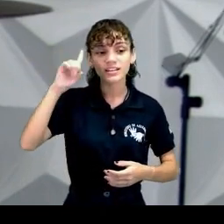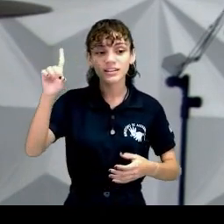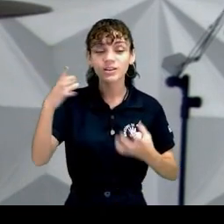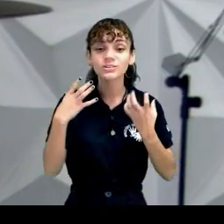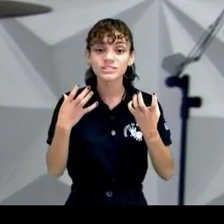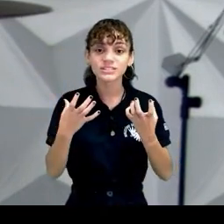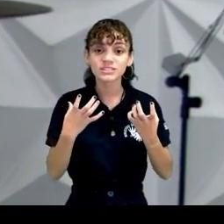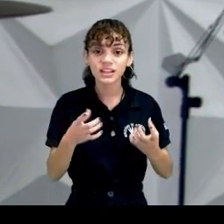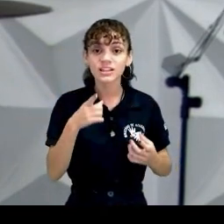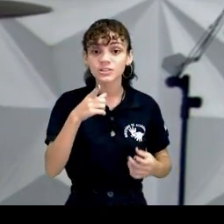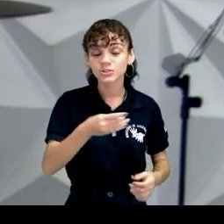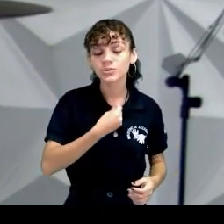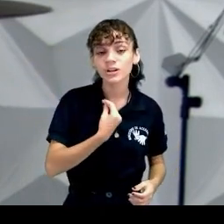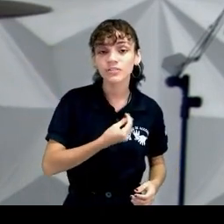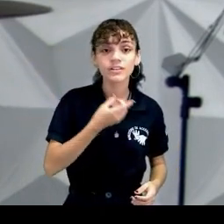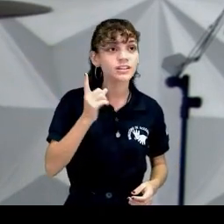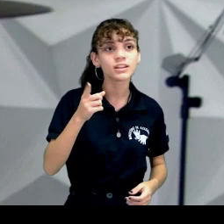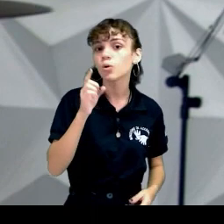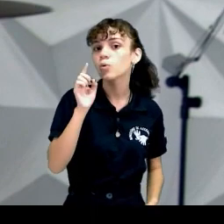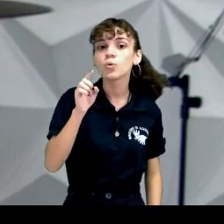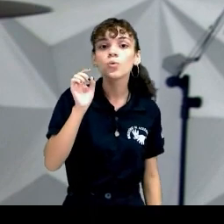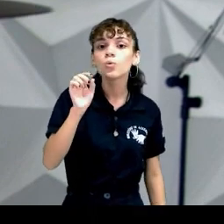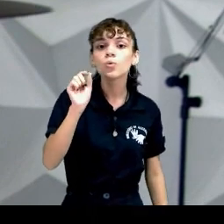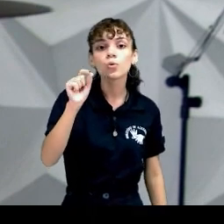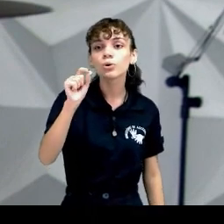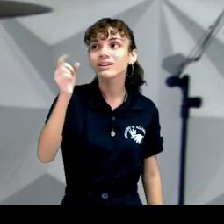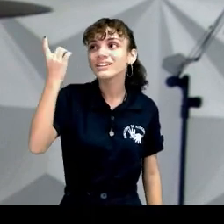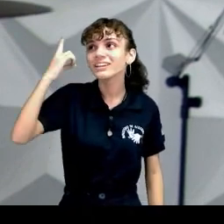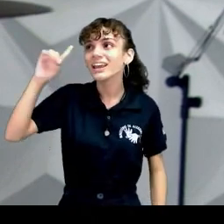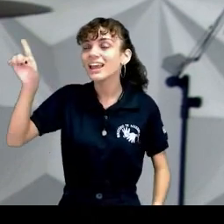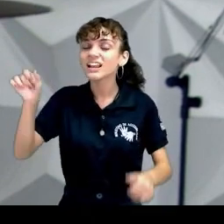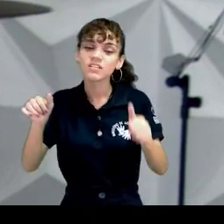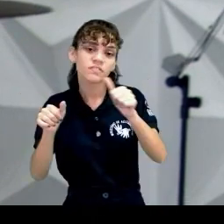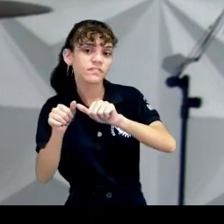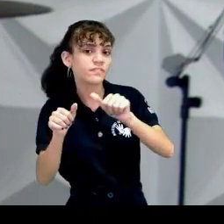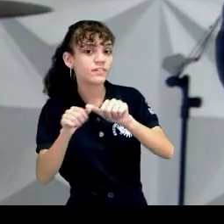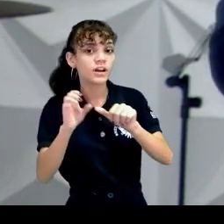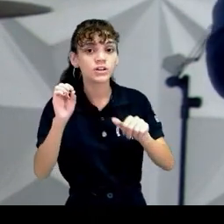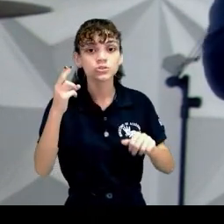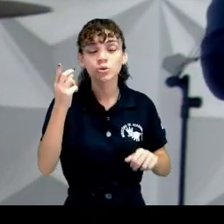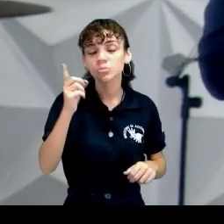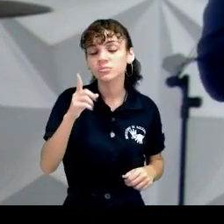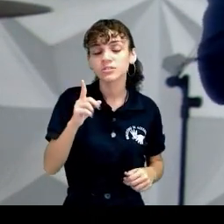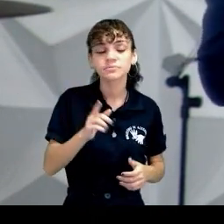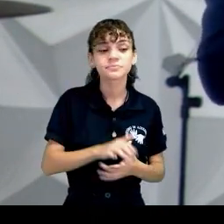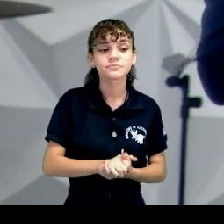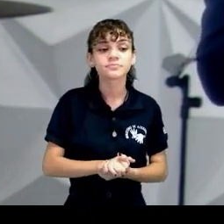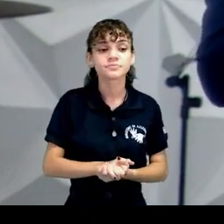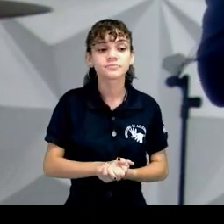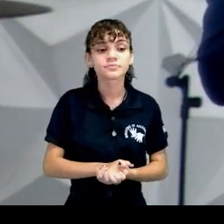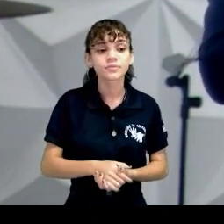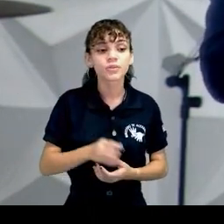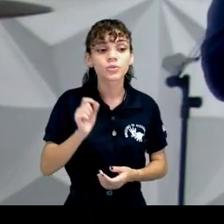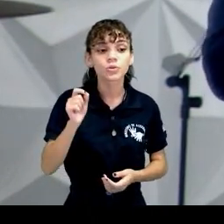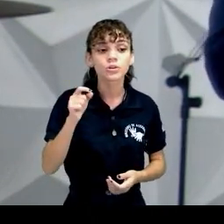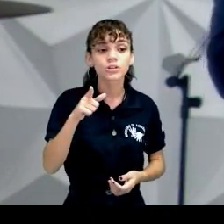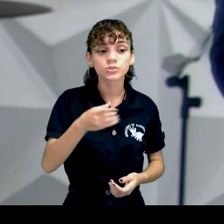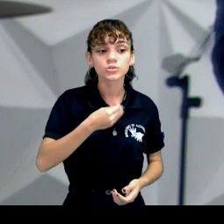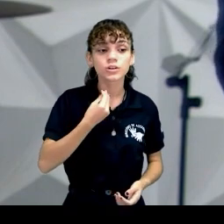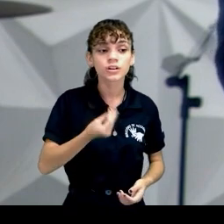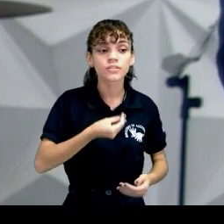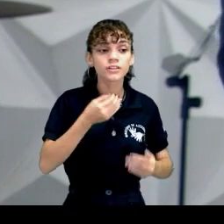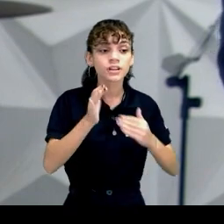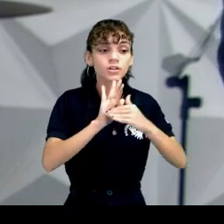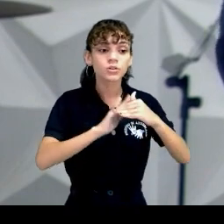que é a sua vida totalmente dedicada, consagrada a Ele, com o coração grato por